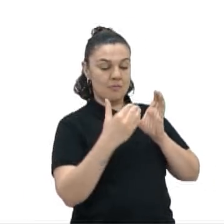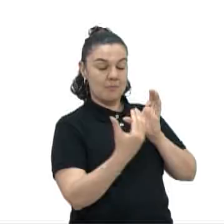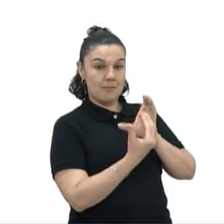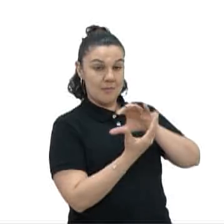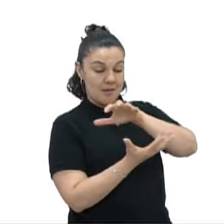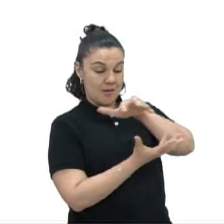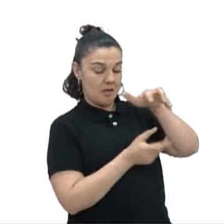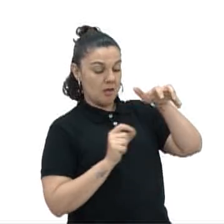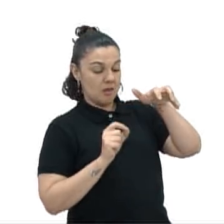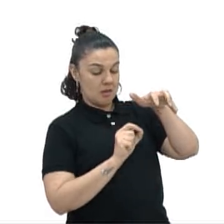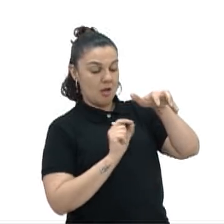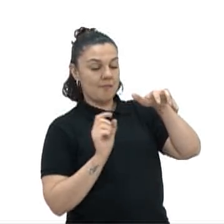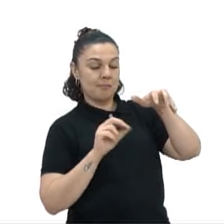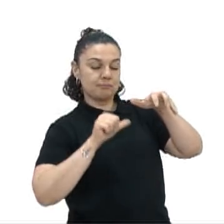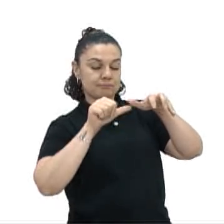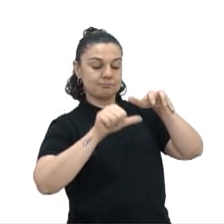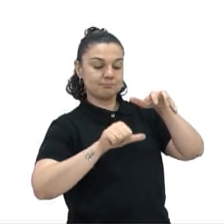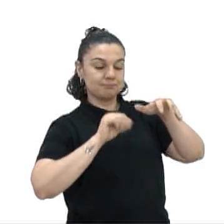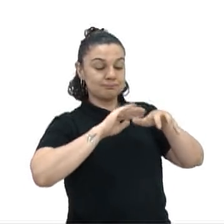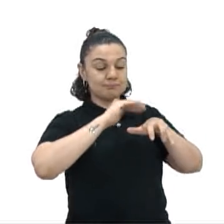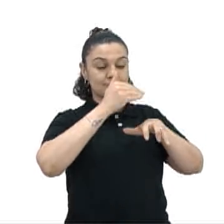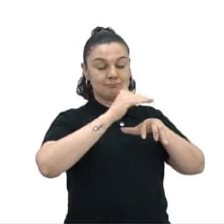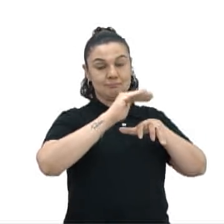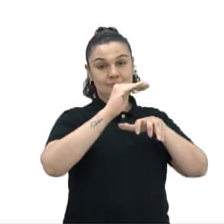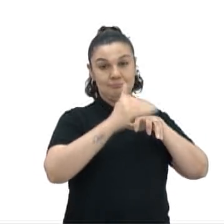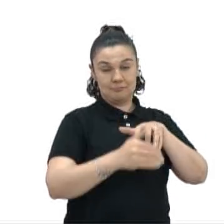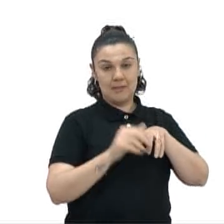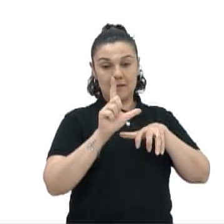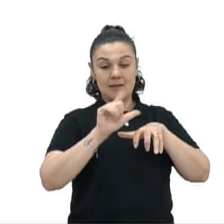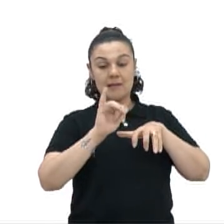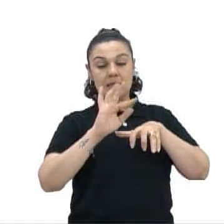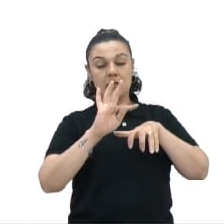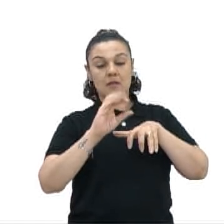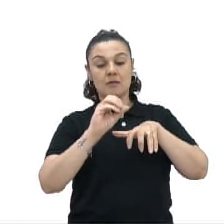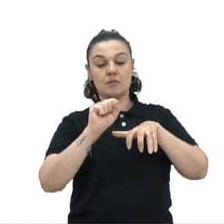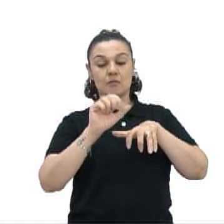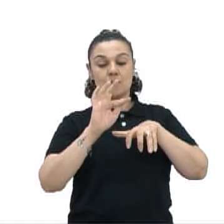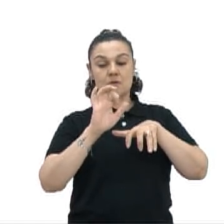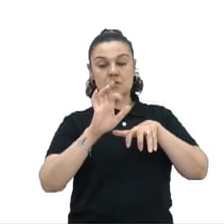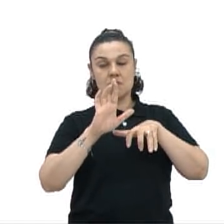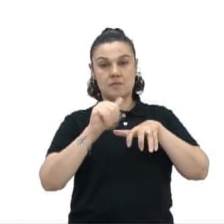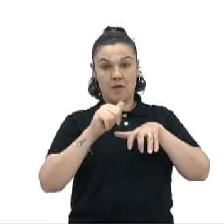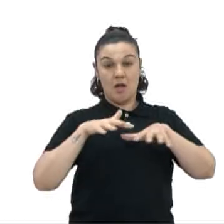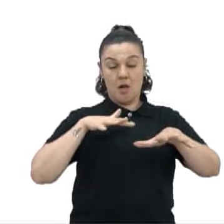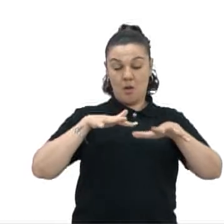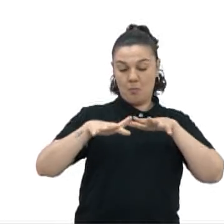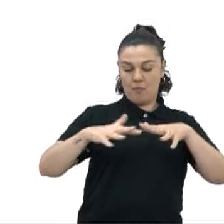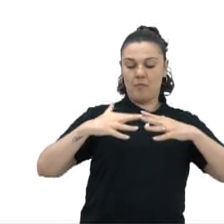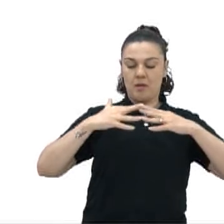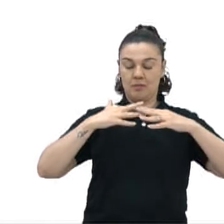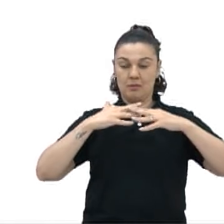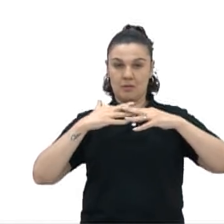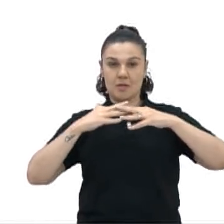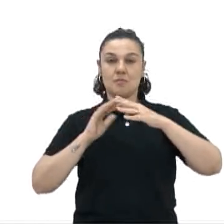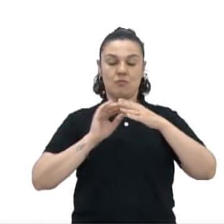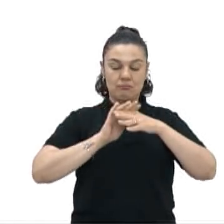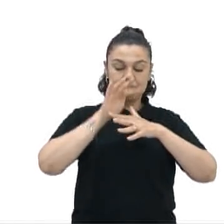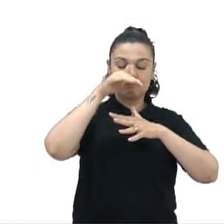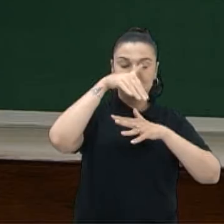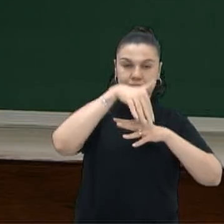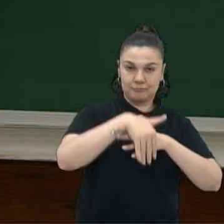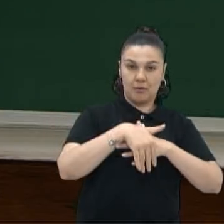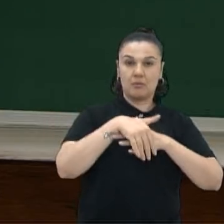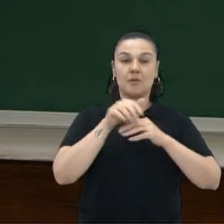do planeta e que formam o relevo que está presente na litosfera. Movimentação das placas tectônicas, erupções